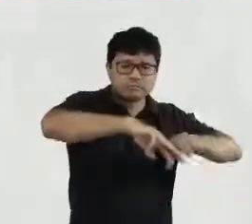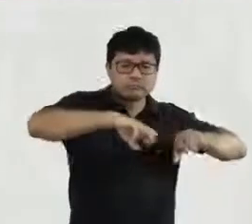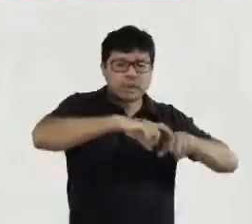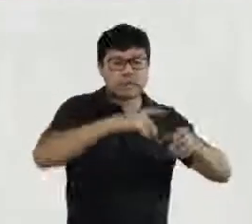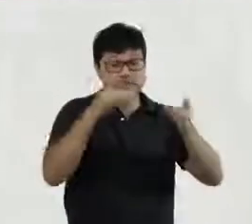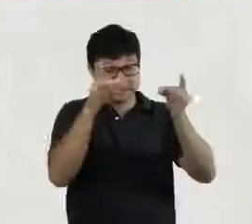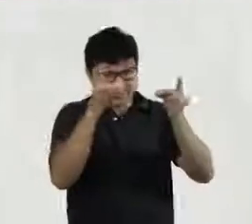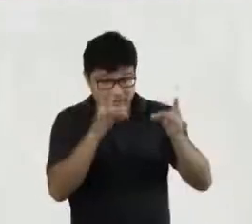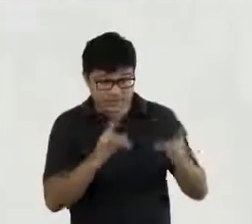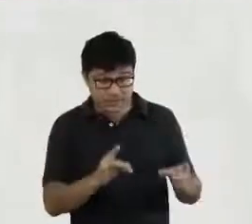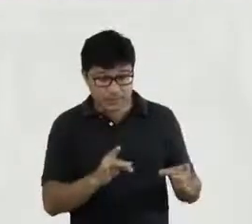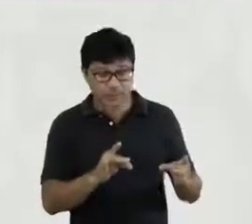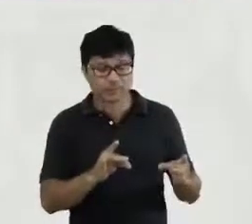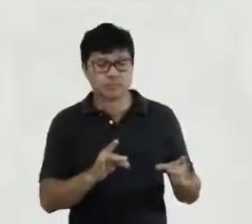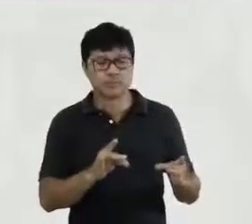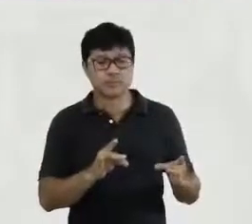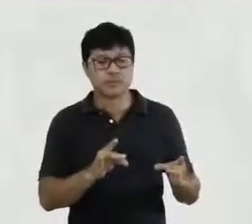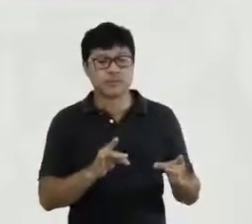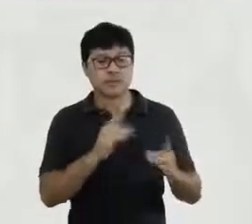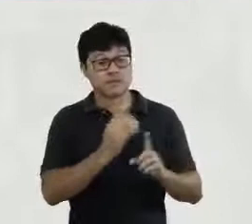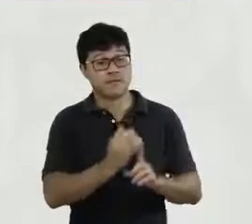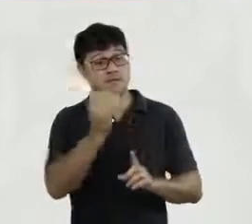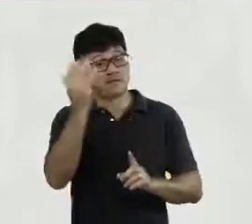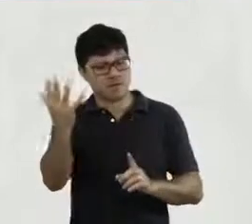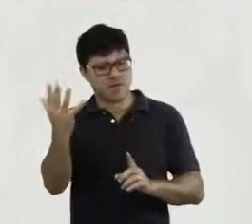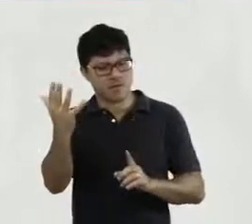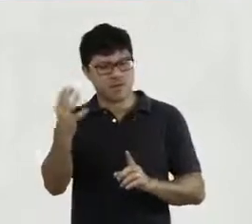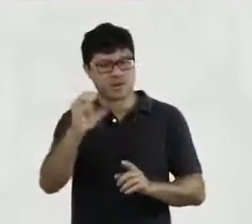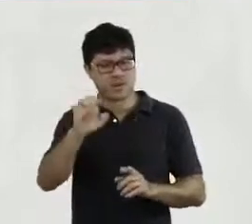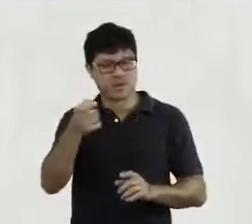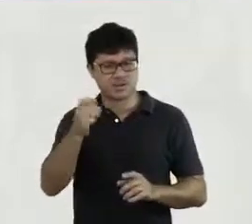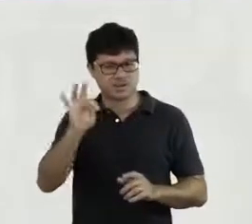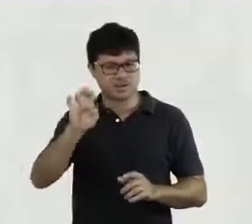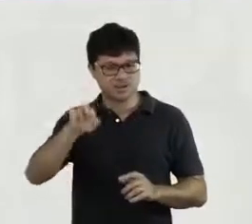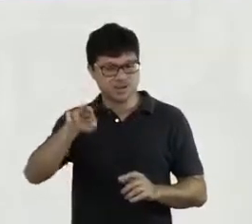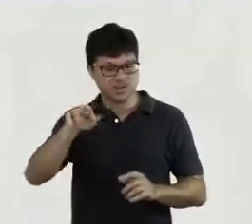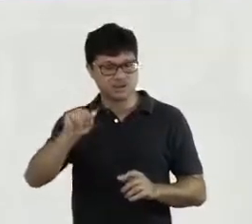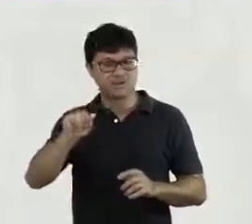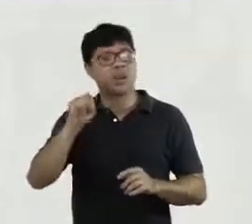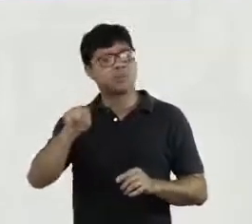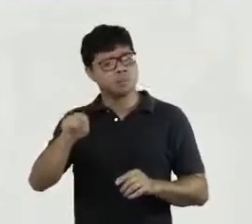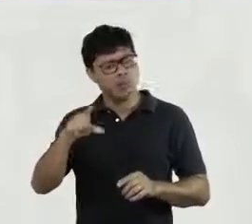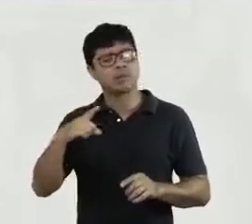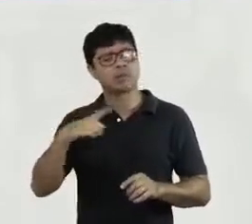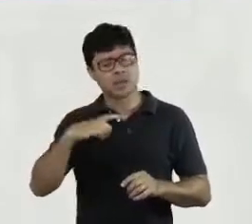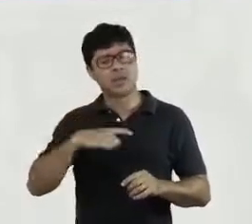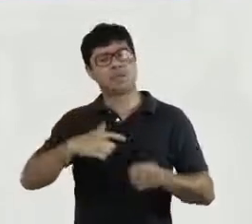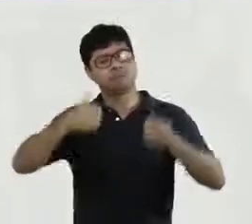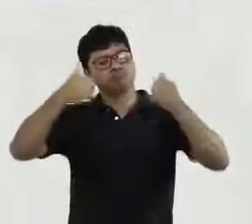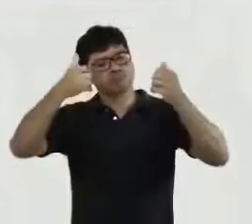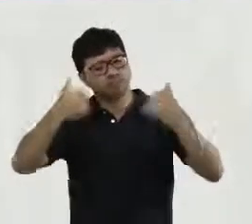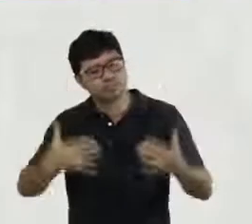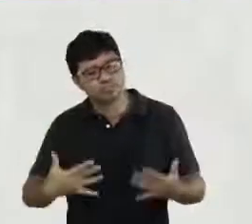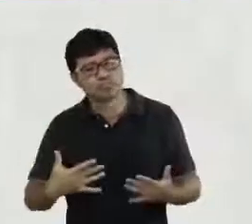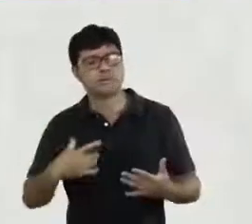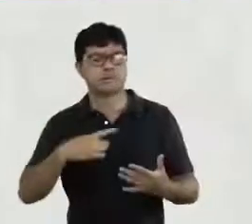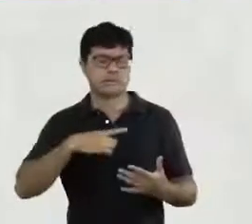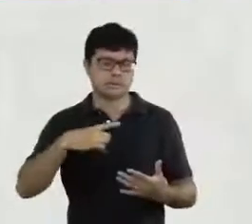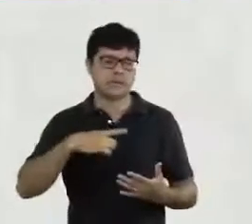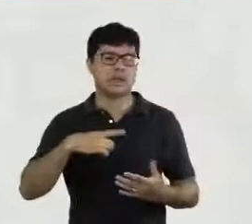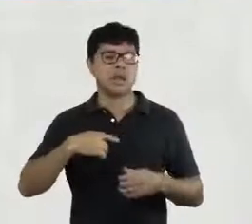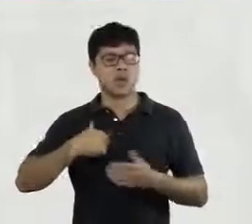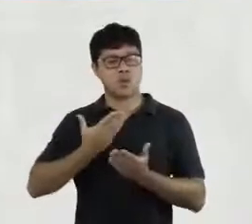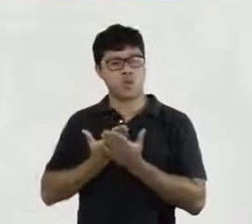da descrição externa, né? Mas ela é, sim, mencionada num curso